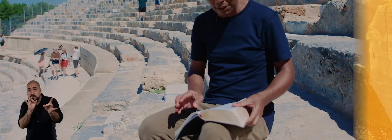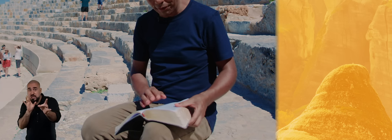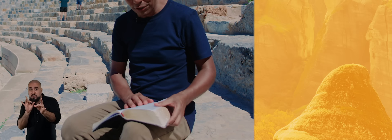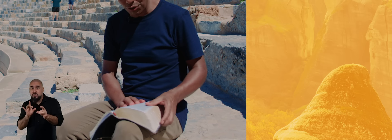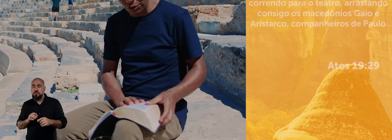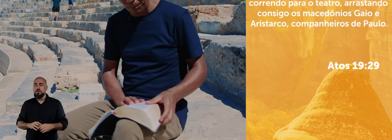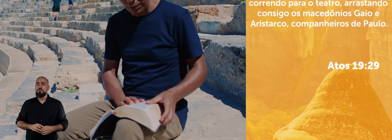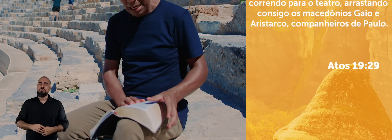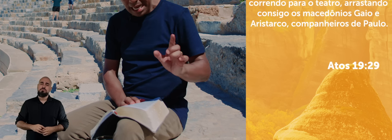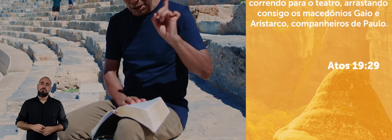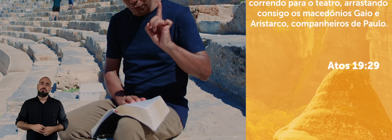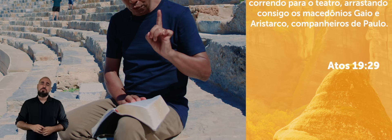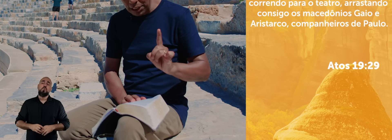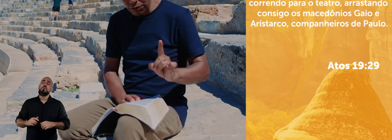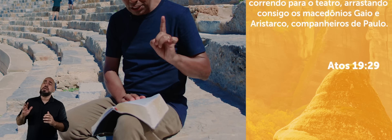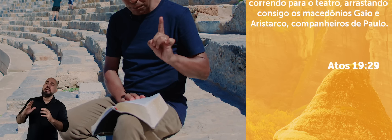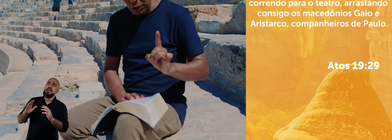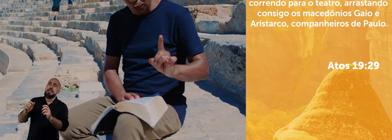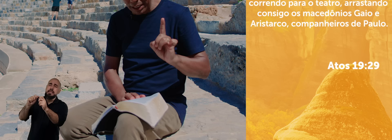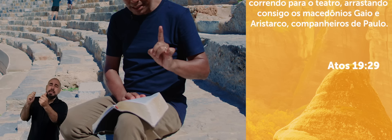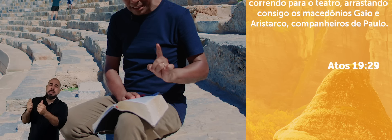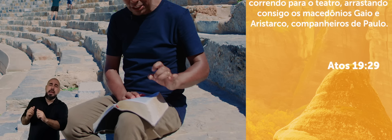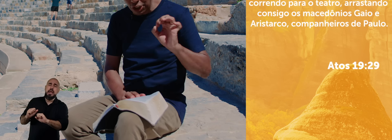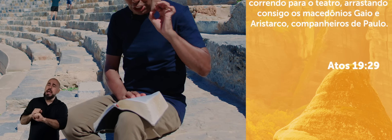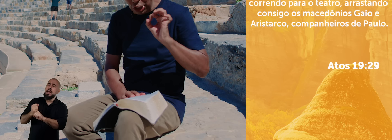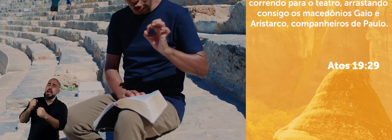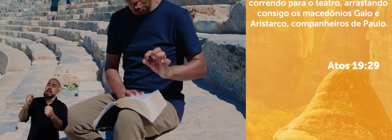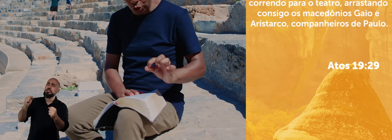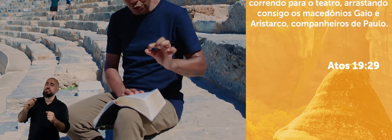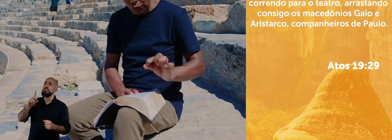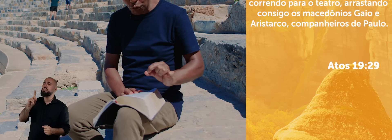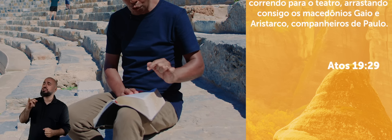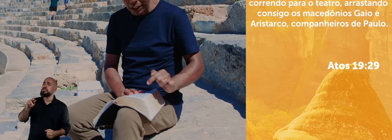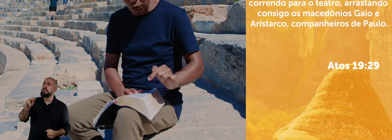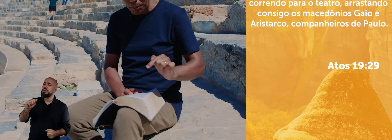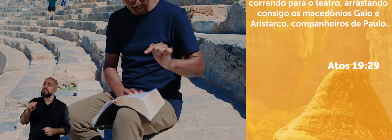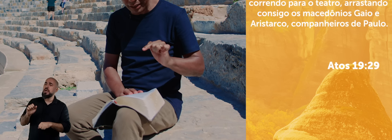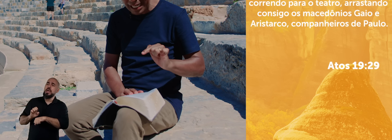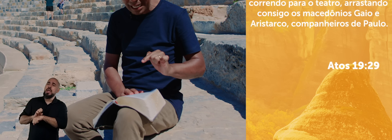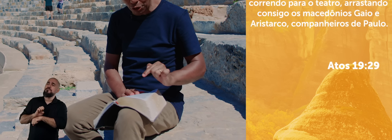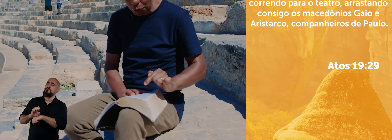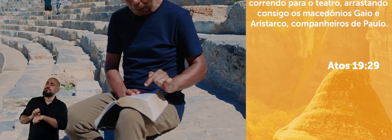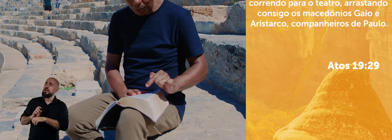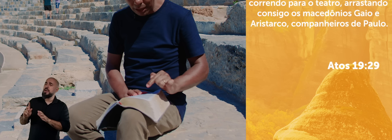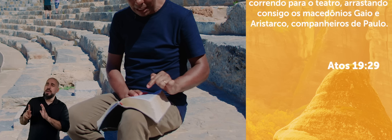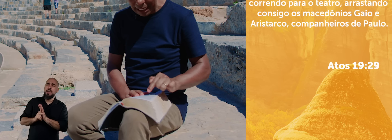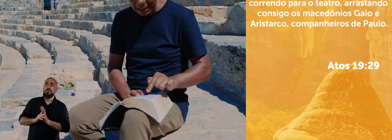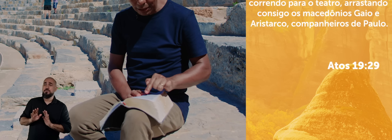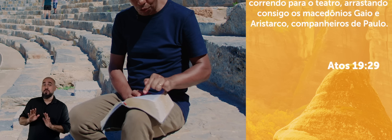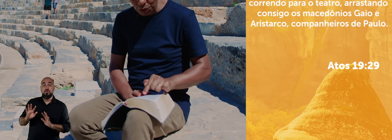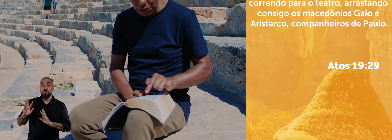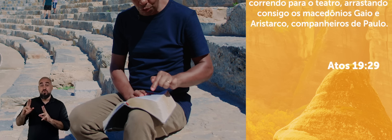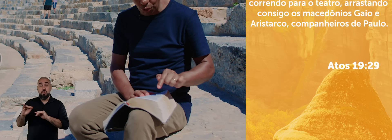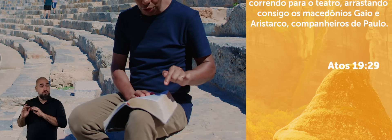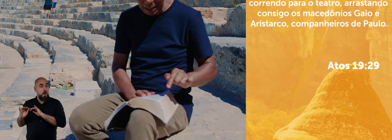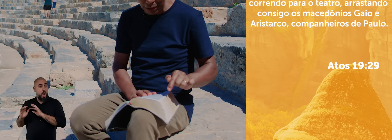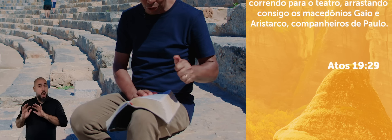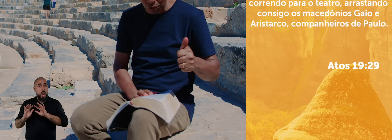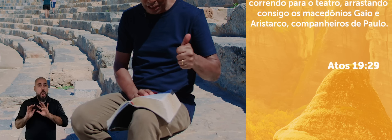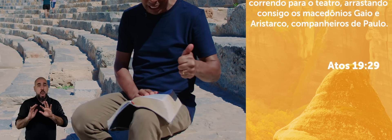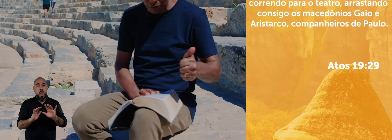Diana dos Efésios. A confusão se espalhou pela cidade e todos foram correndo para o teatro, arrastando consigo